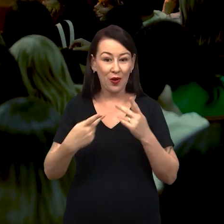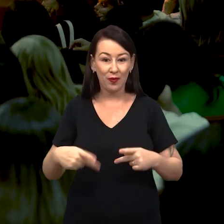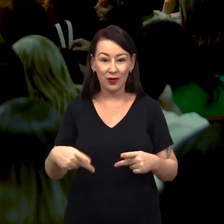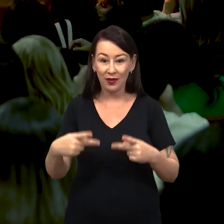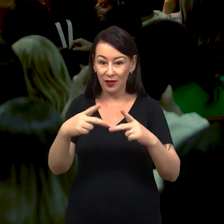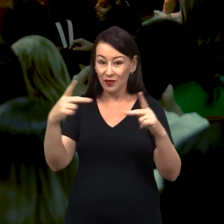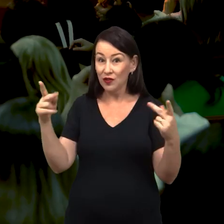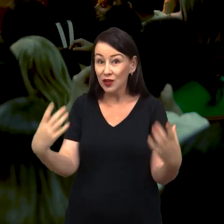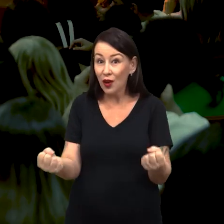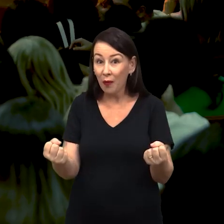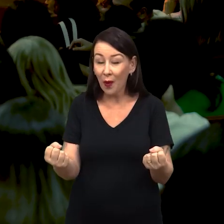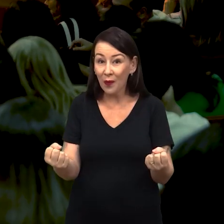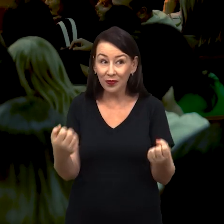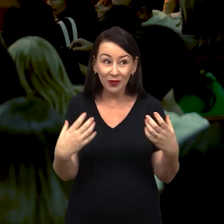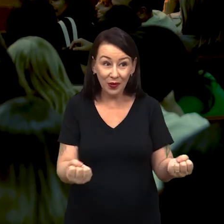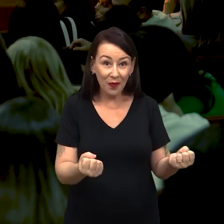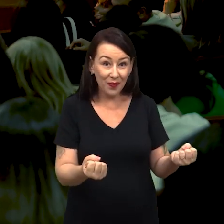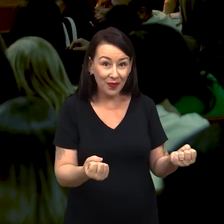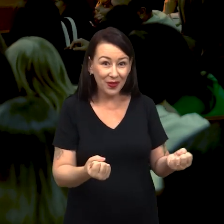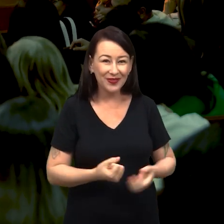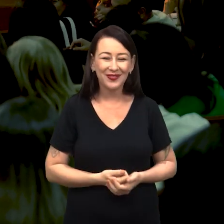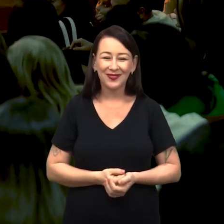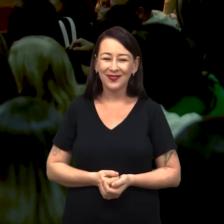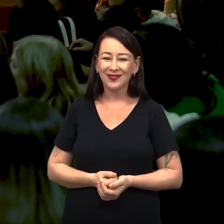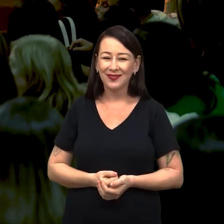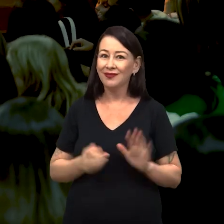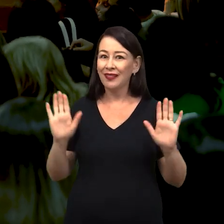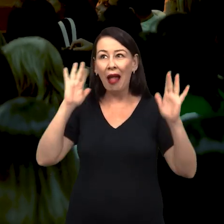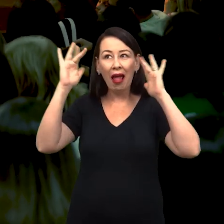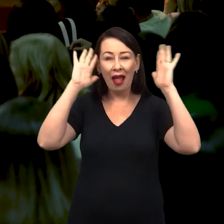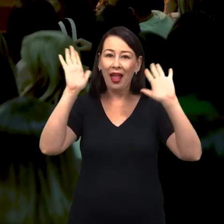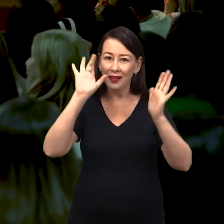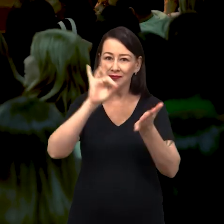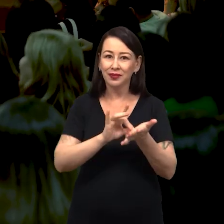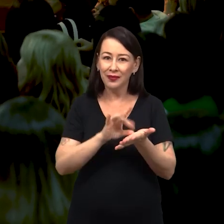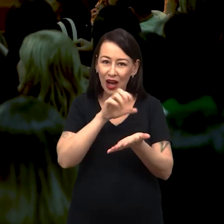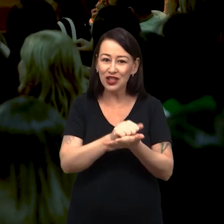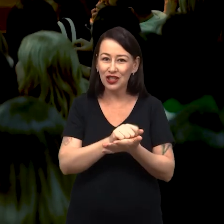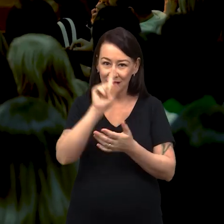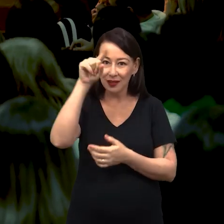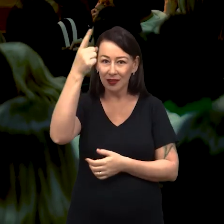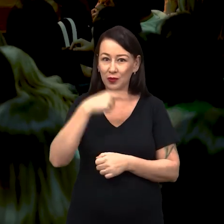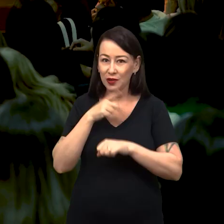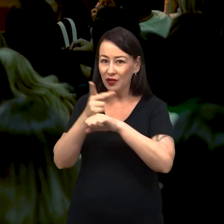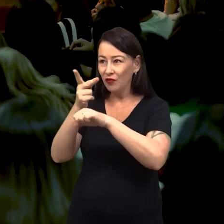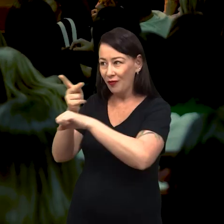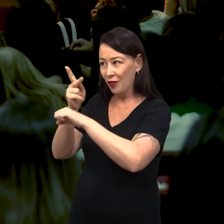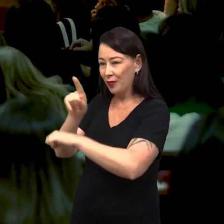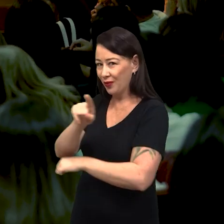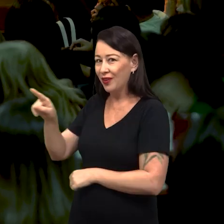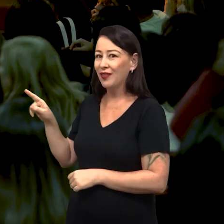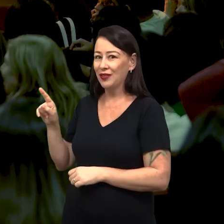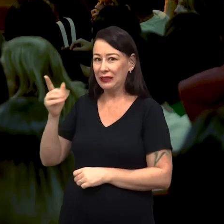comum. Vocês topam, gente? Olha que maravilha. Começar a colocar nos cadernos Vou procurar